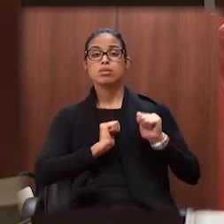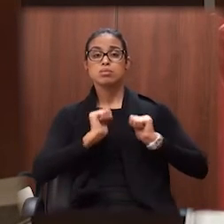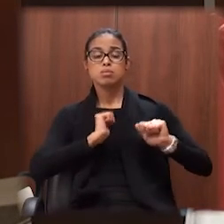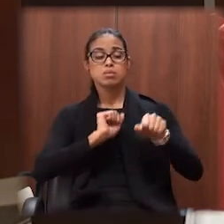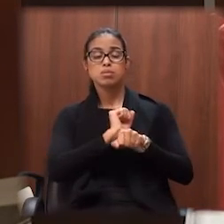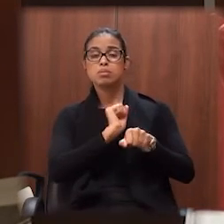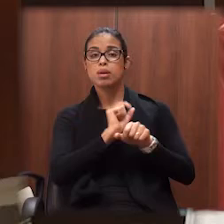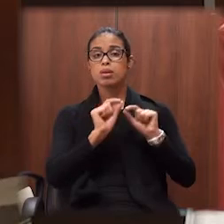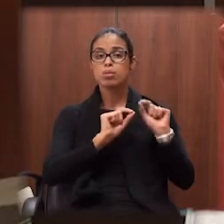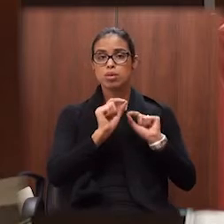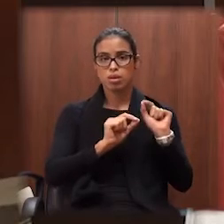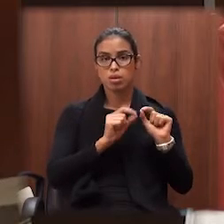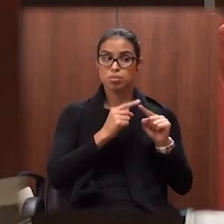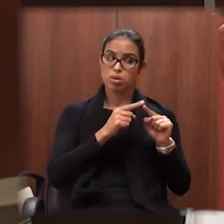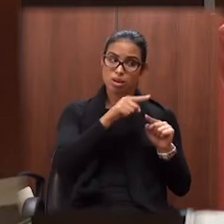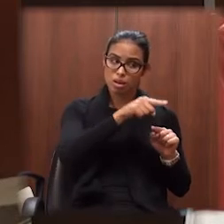outros.